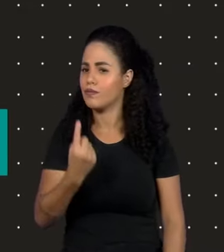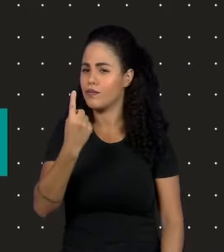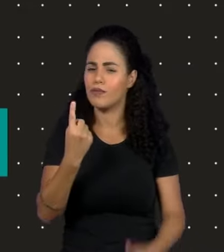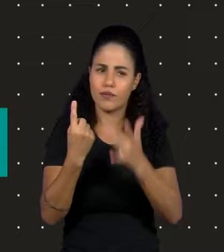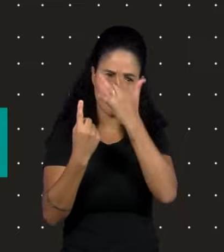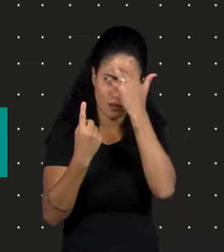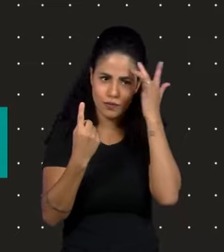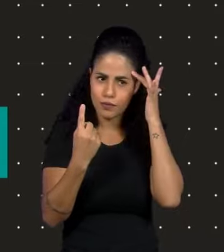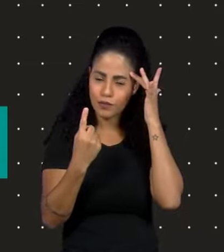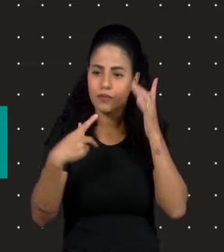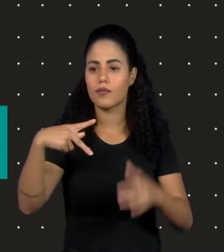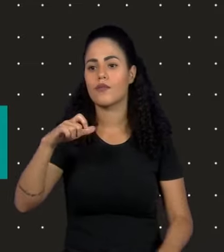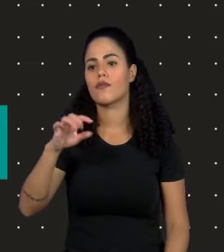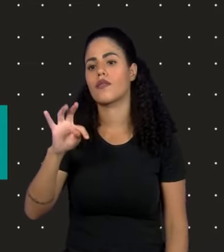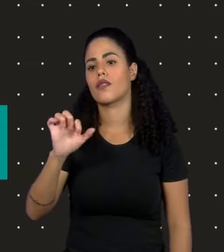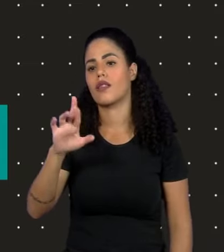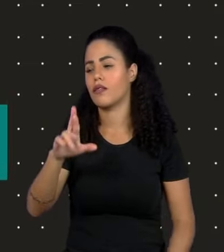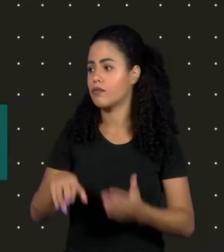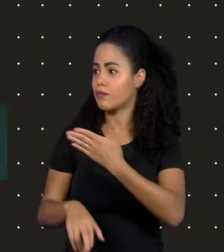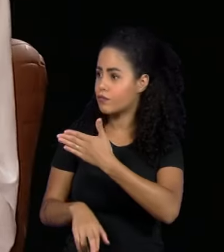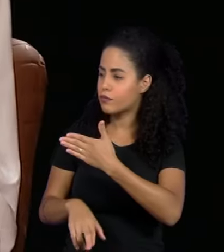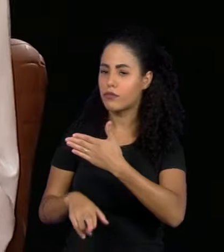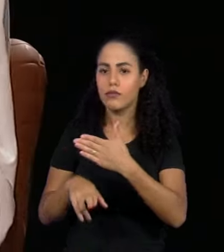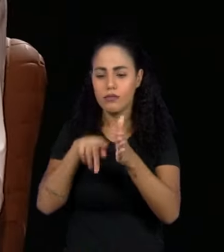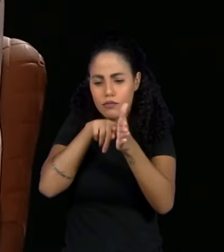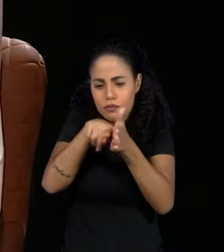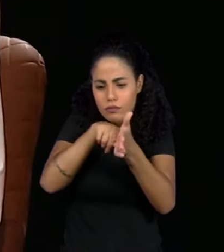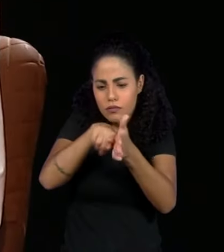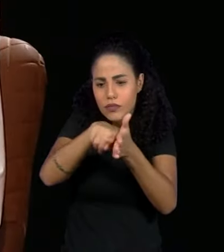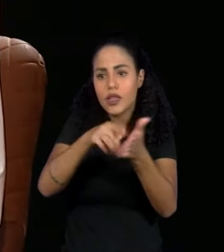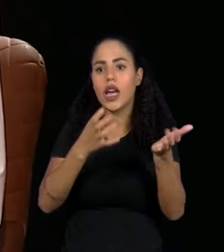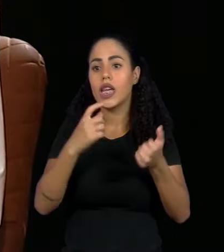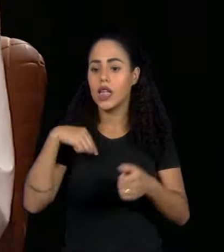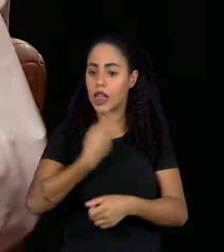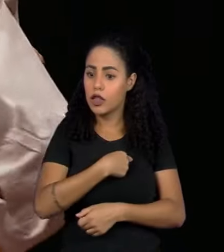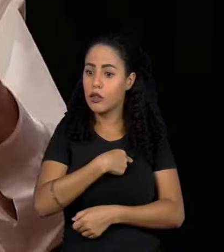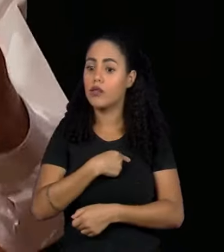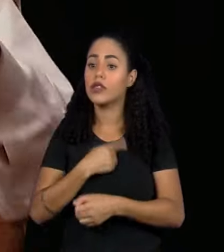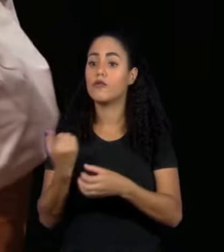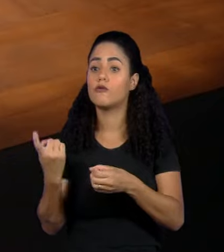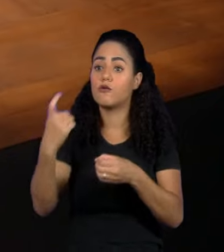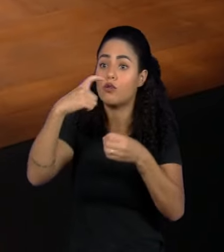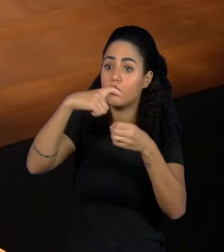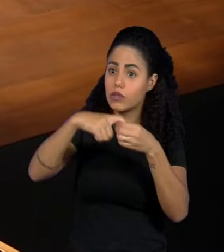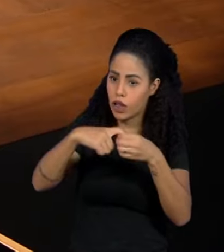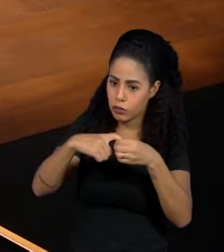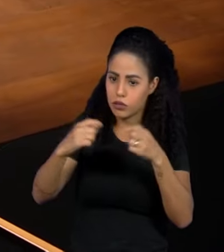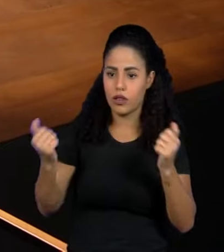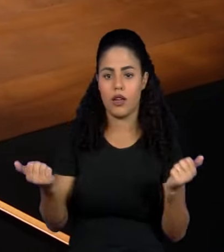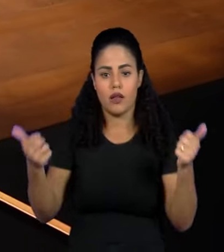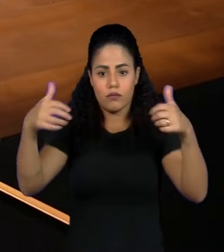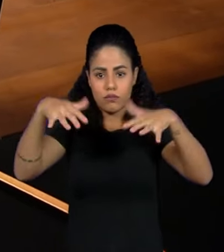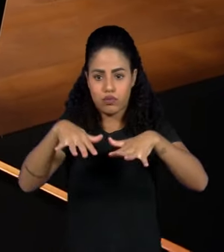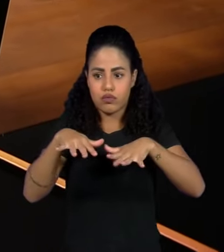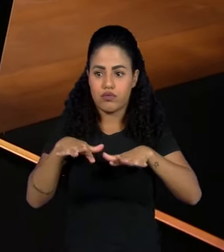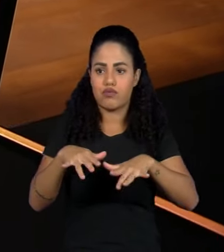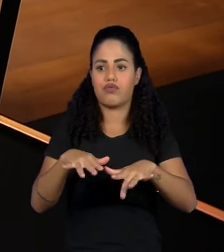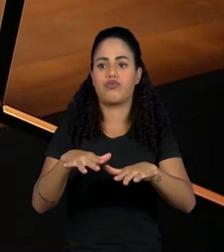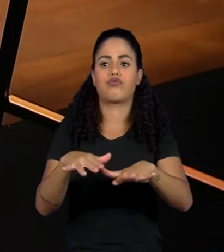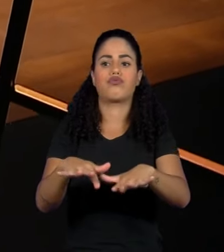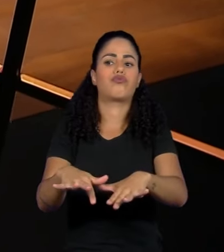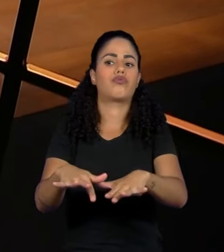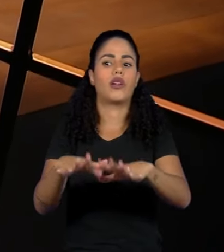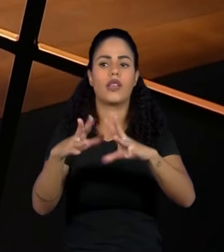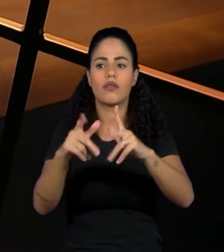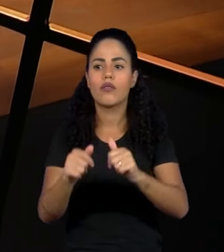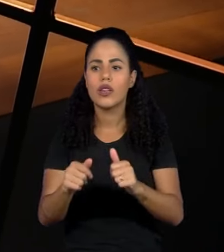um antropólogo, queria que nós voltássemos a Moçambique para nos reunirmos tomando